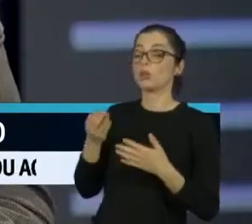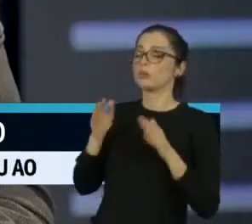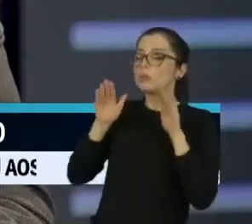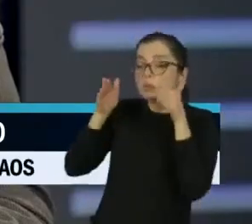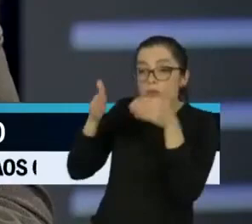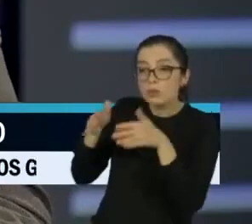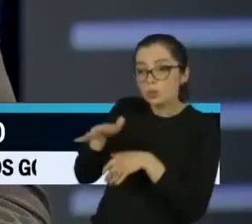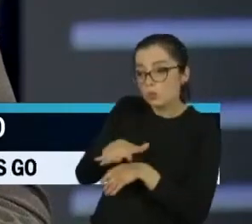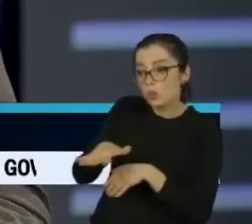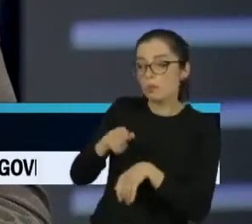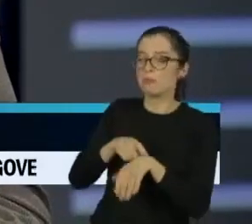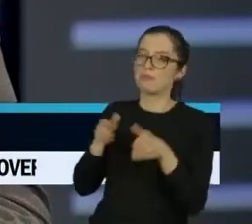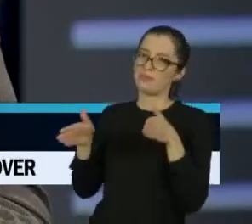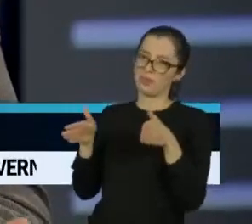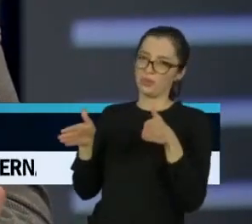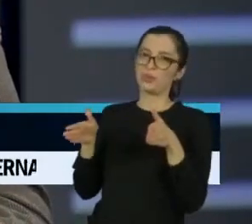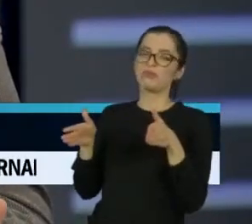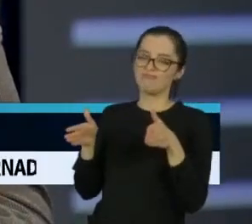nesse momento,